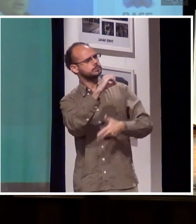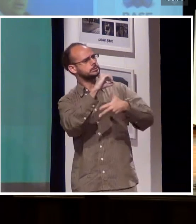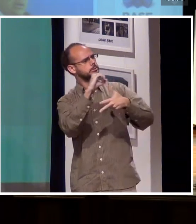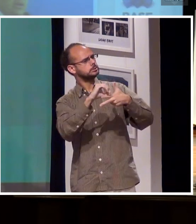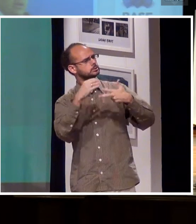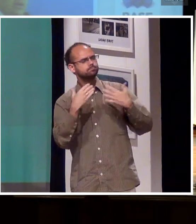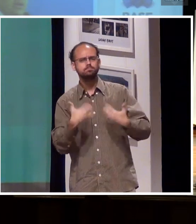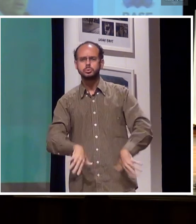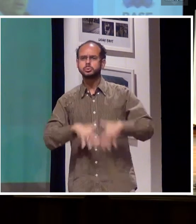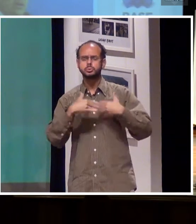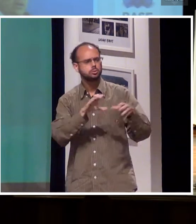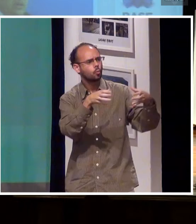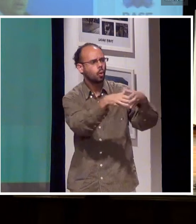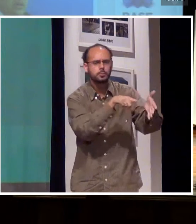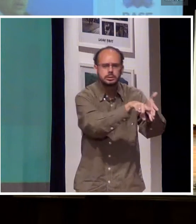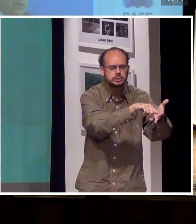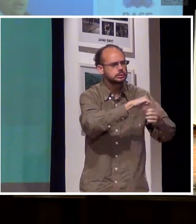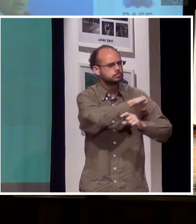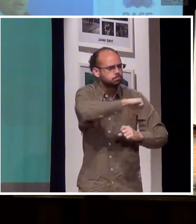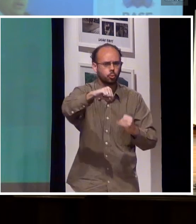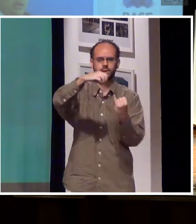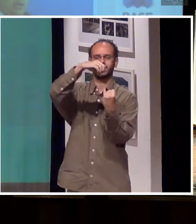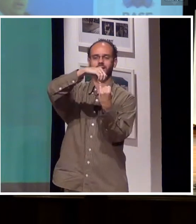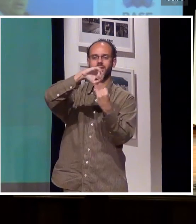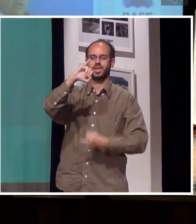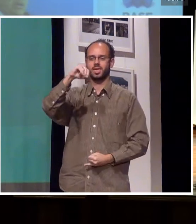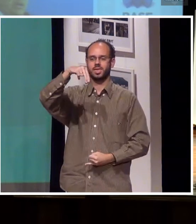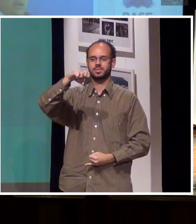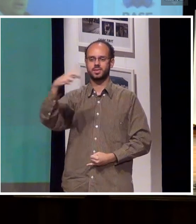pelo Ministério da Educação, o MEC.